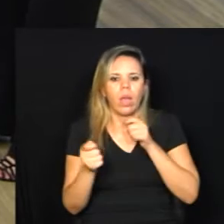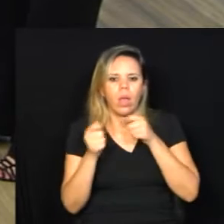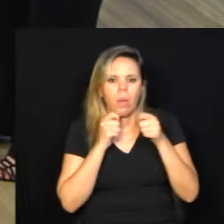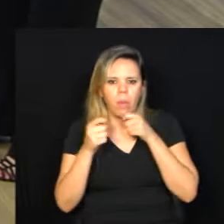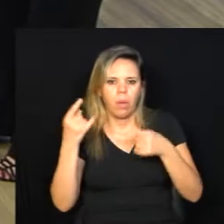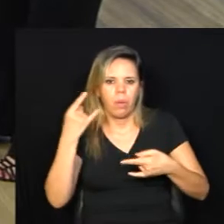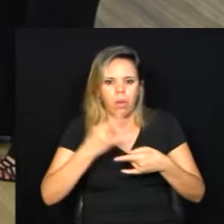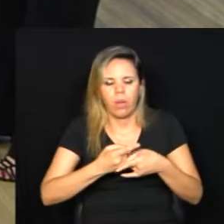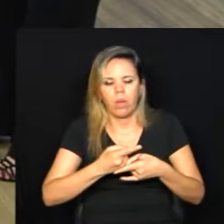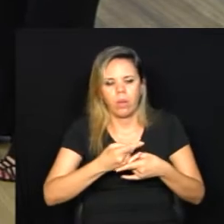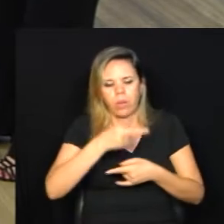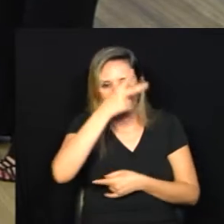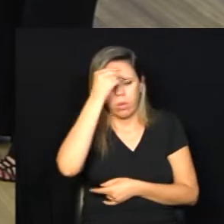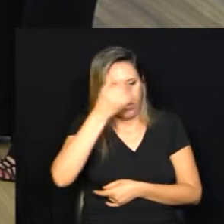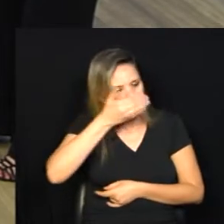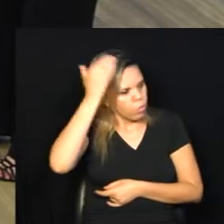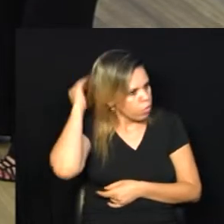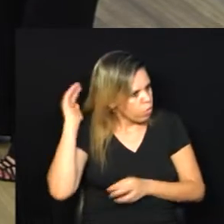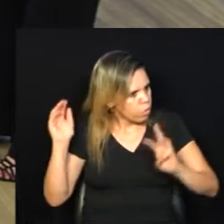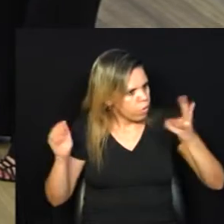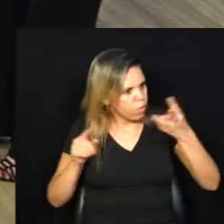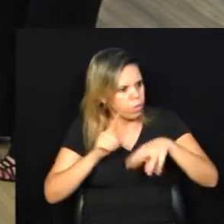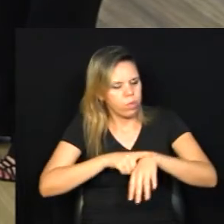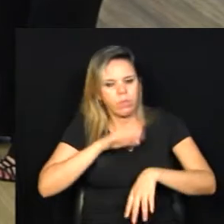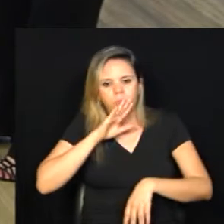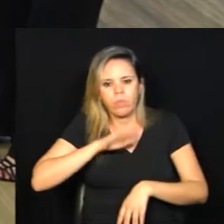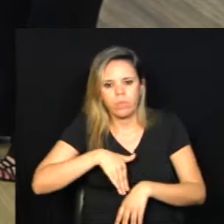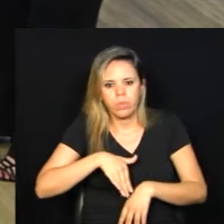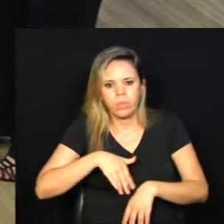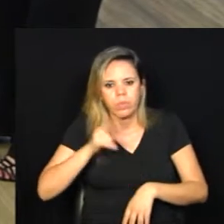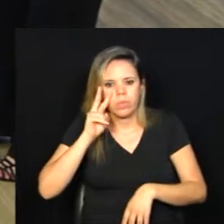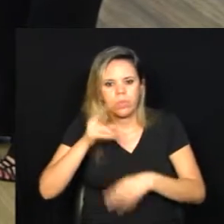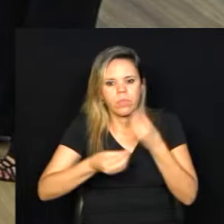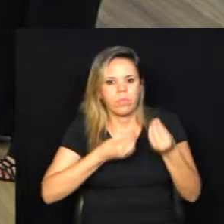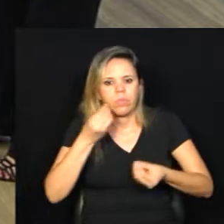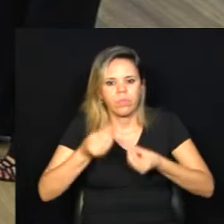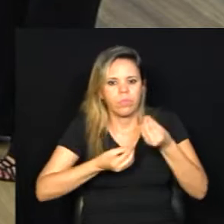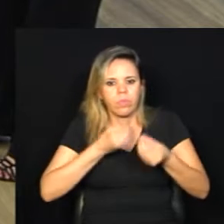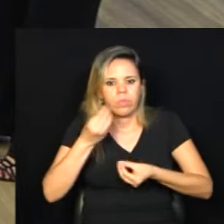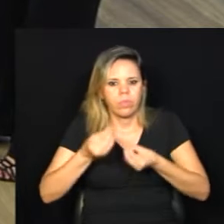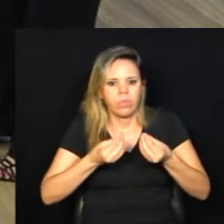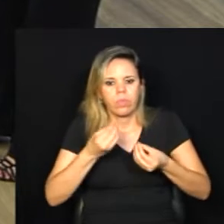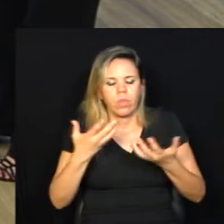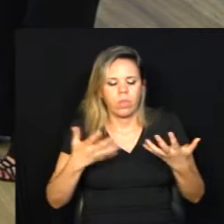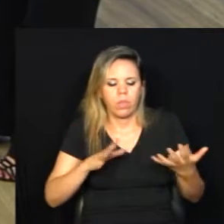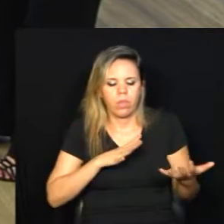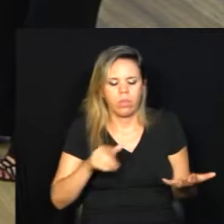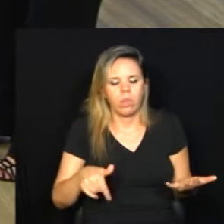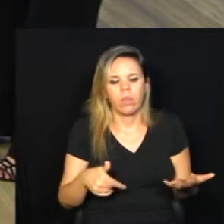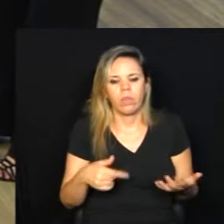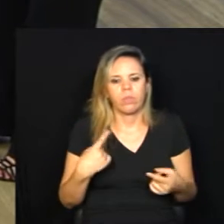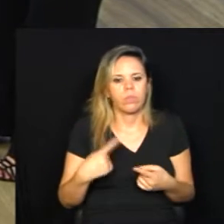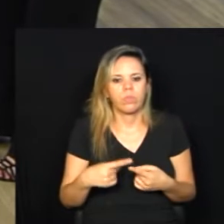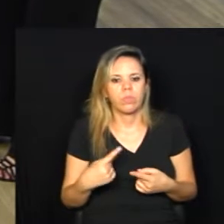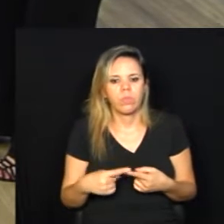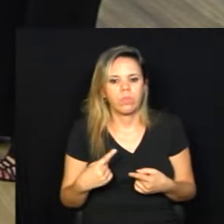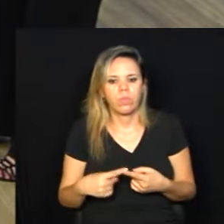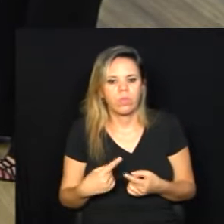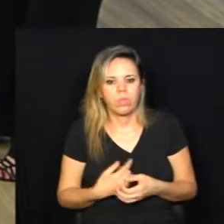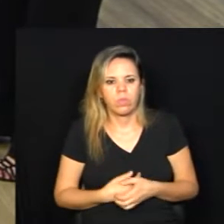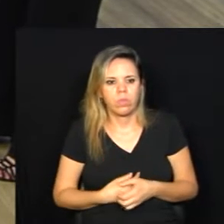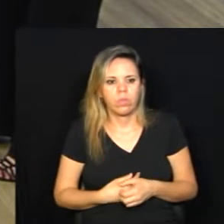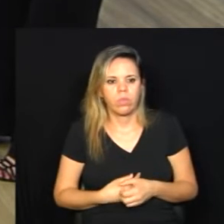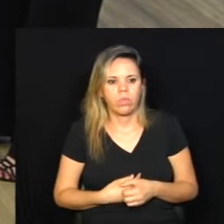prefeito Dário Saad hoje, a partir das 3 horas da tarde, para ver como vai ser essa situação aqui na cidade. Até porque, em tese, na